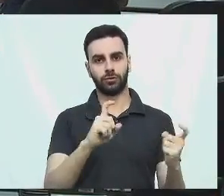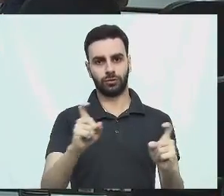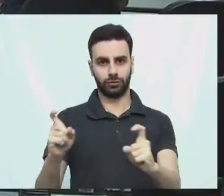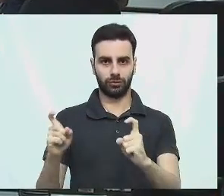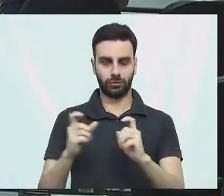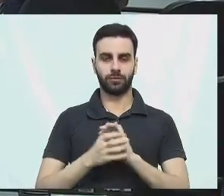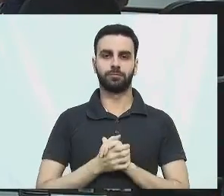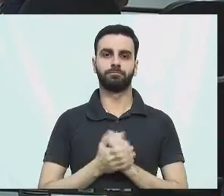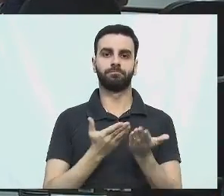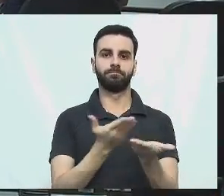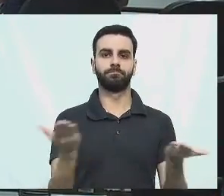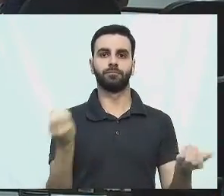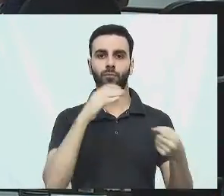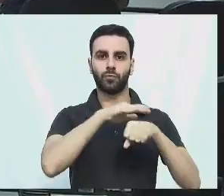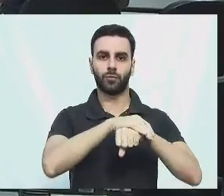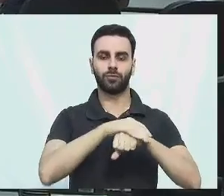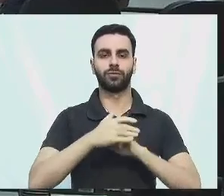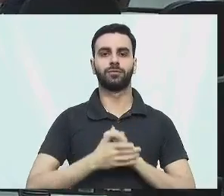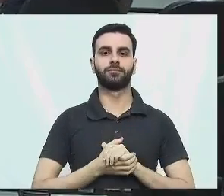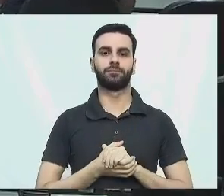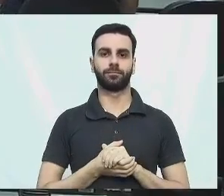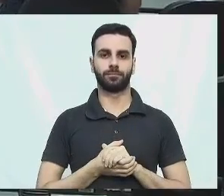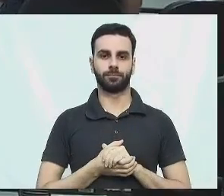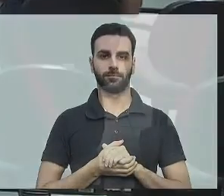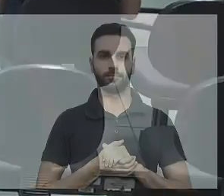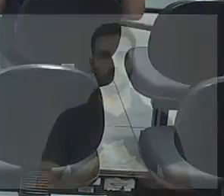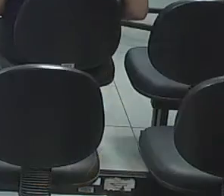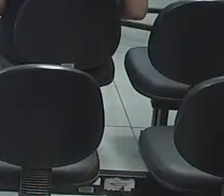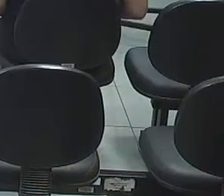por encerrado os trabalhos e desejo a todos uma boa noite.